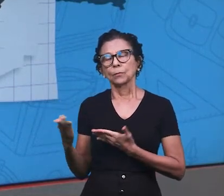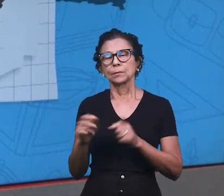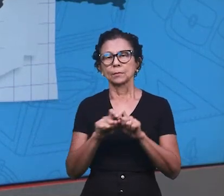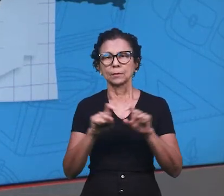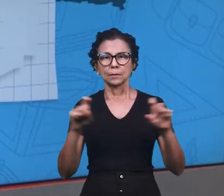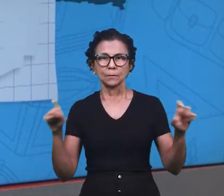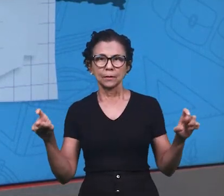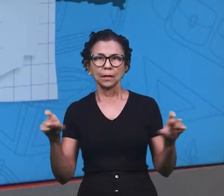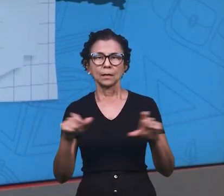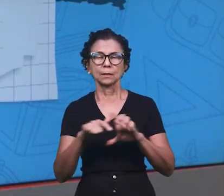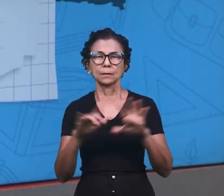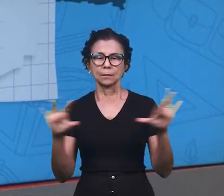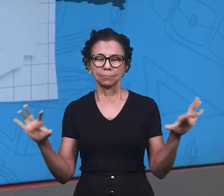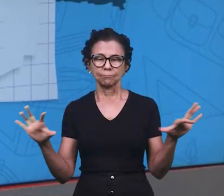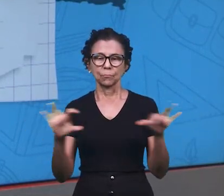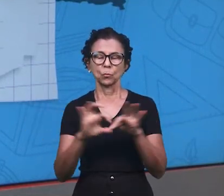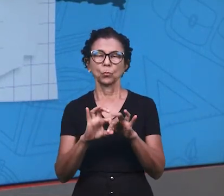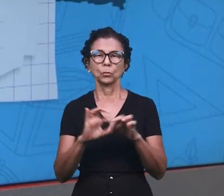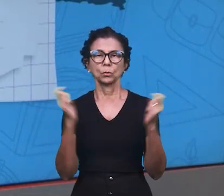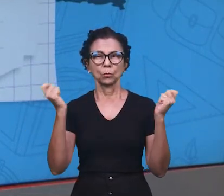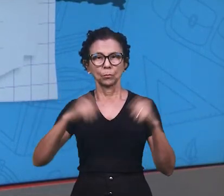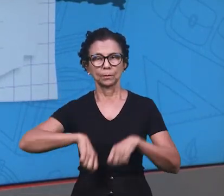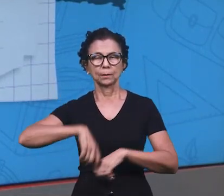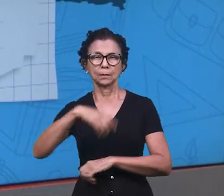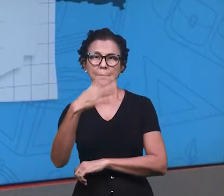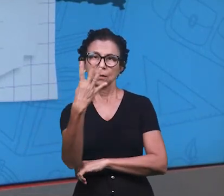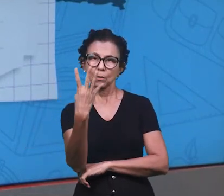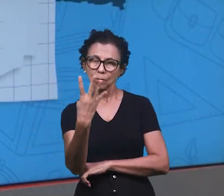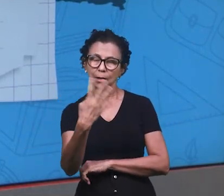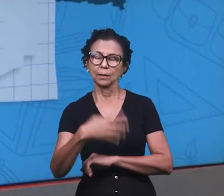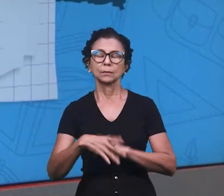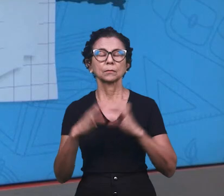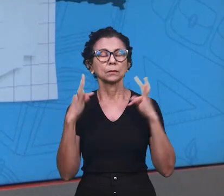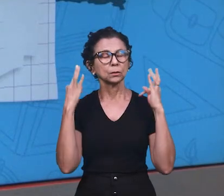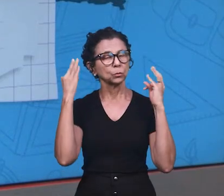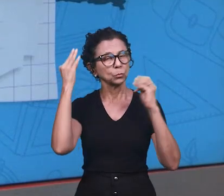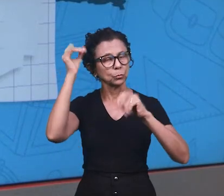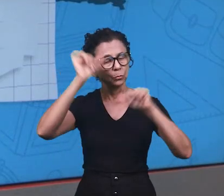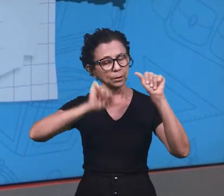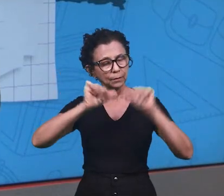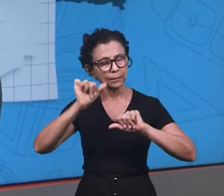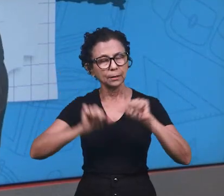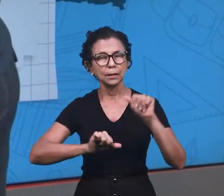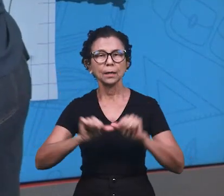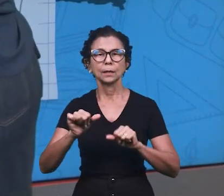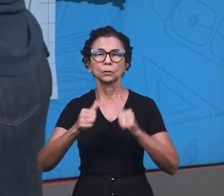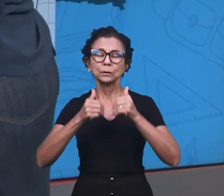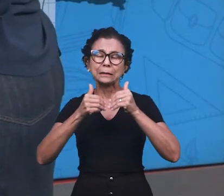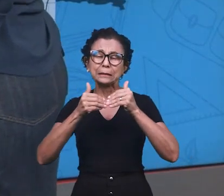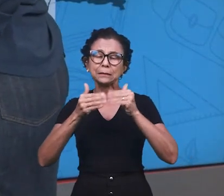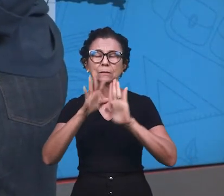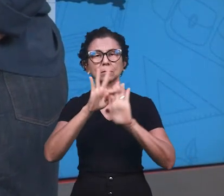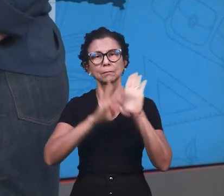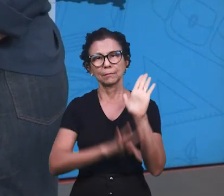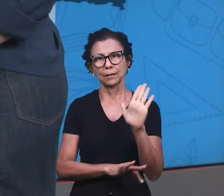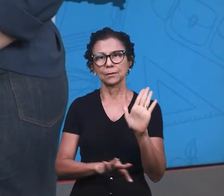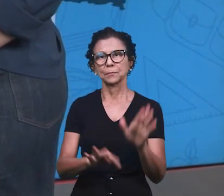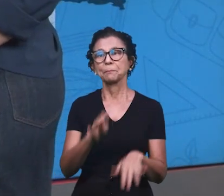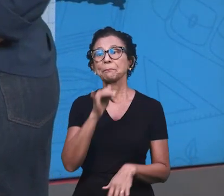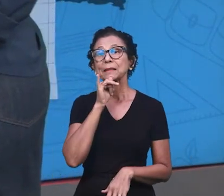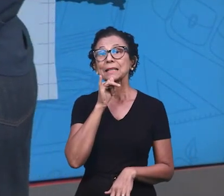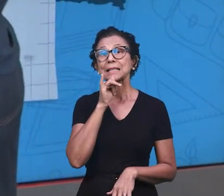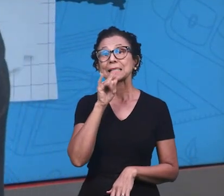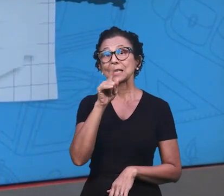4. Então, tudo isso aqui já é avaliado desde o momento que o candidato começa a produzir o texto. Aí eu fui, por exemplo,